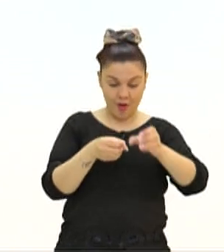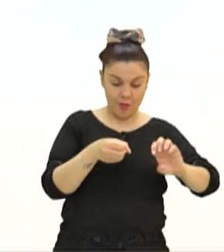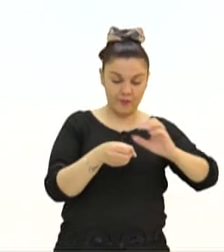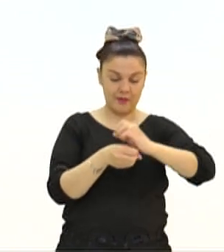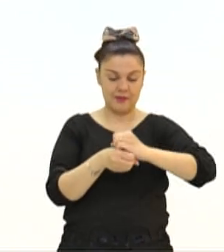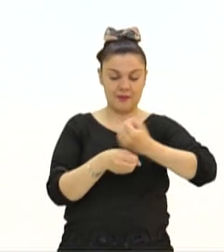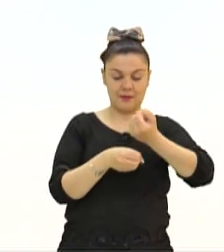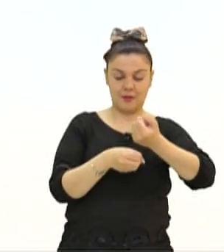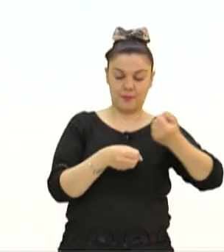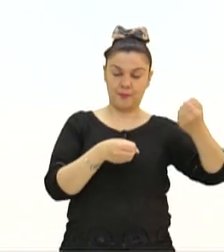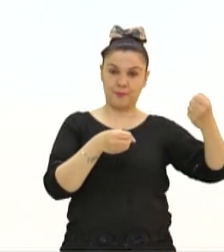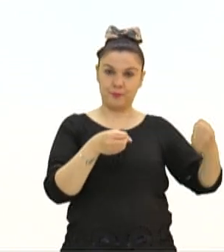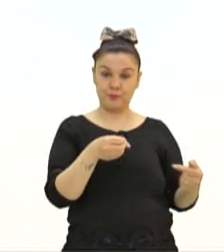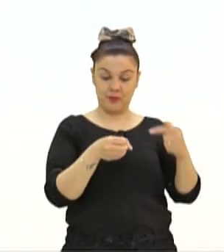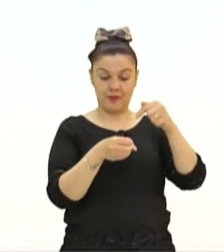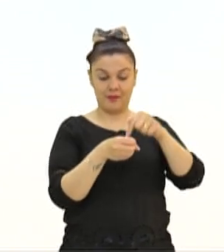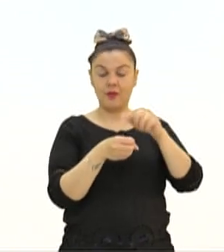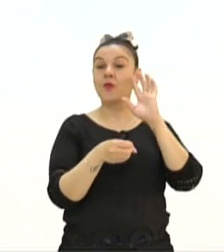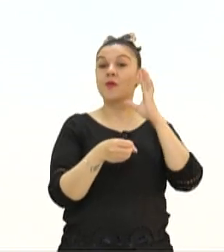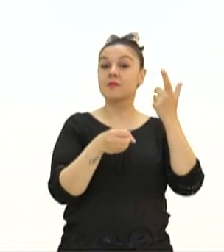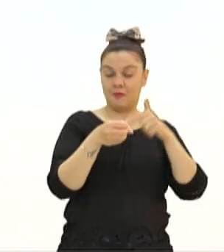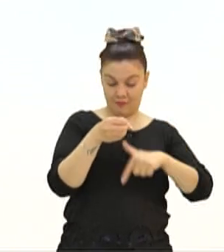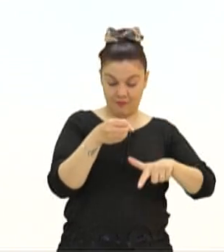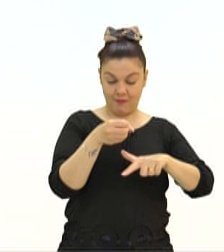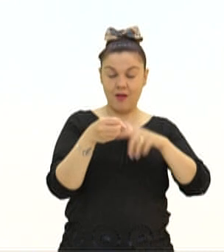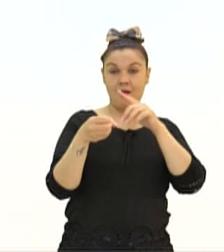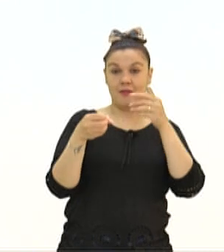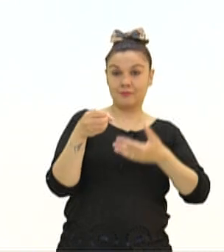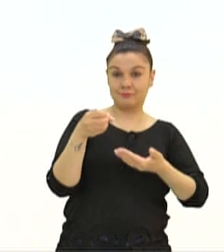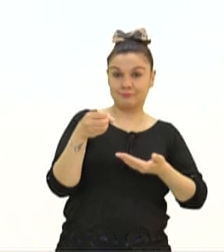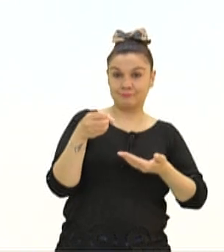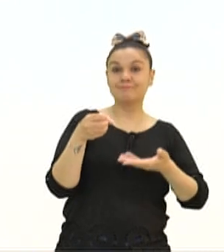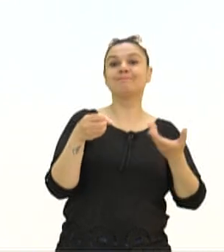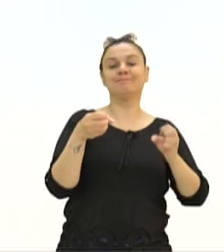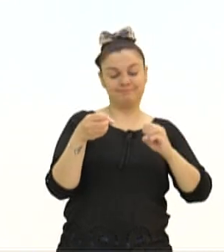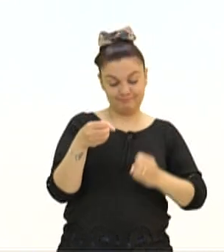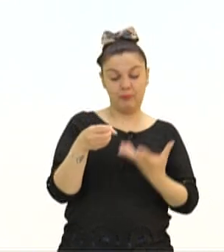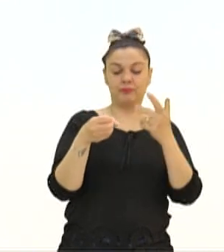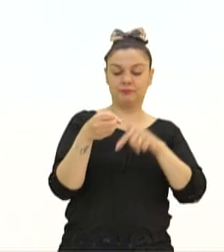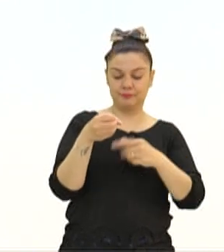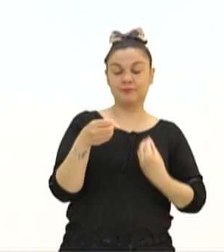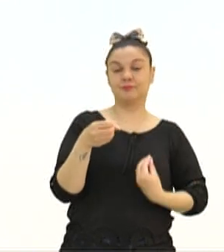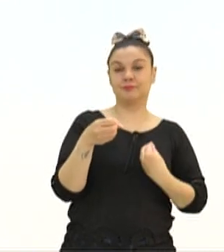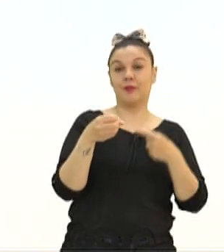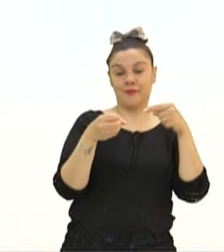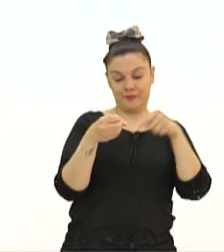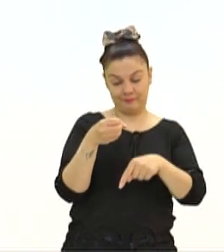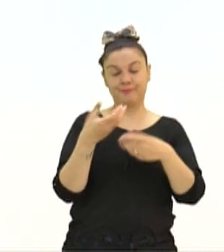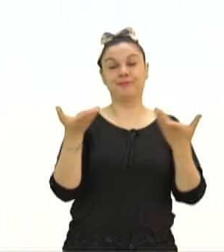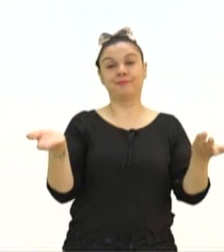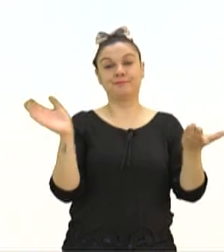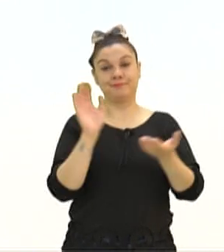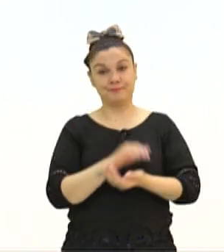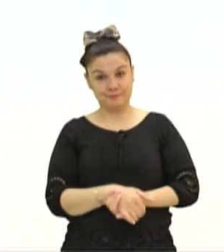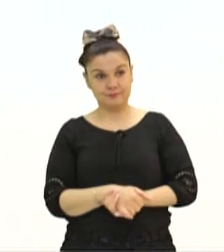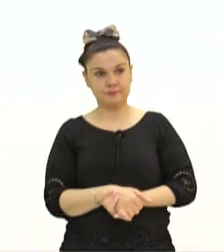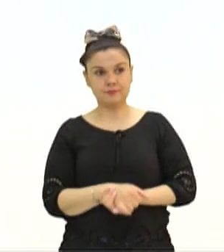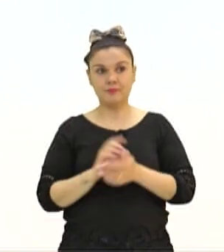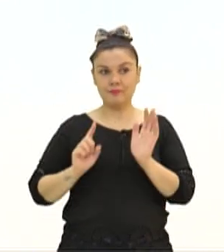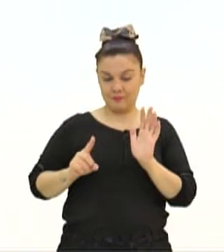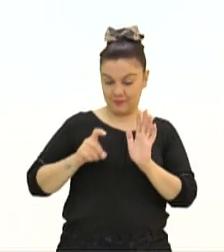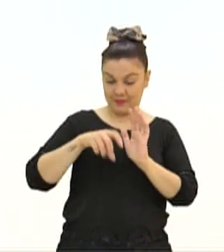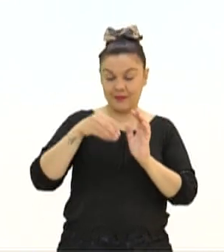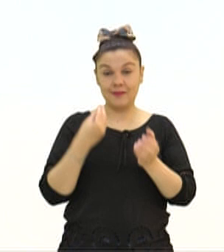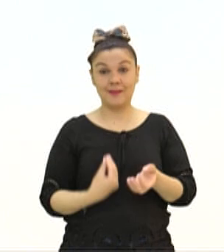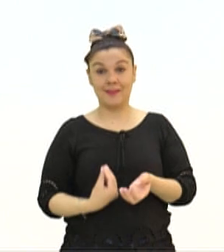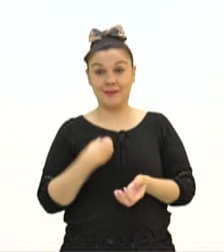que tinha no frasco. E aí o que aconteceu? Magicamente surgiram seres vivos dentro do líquido.